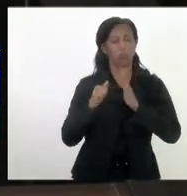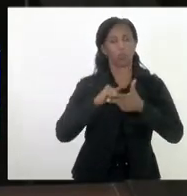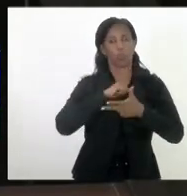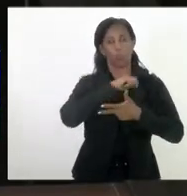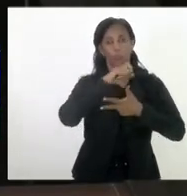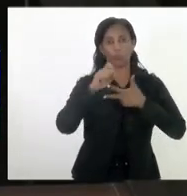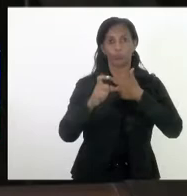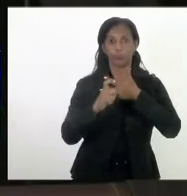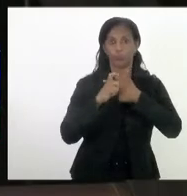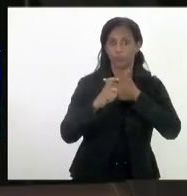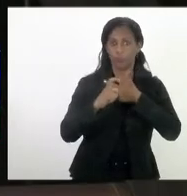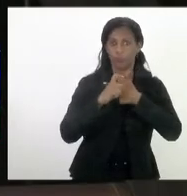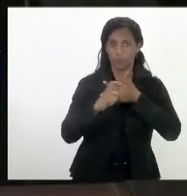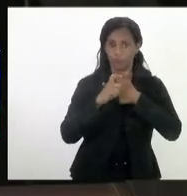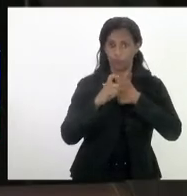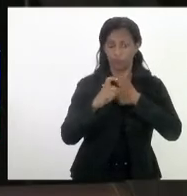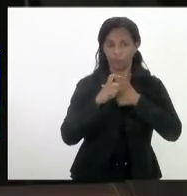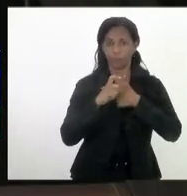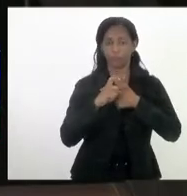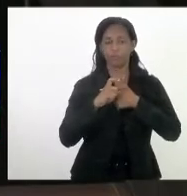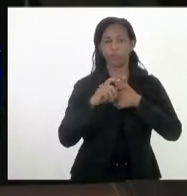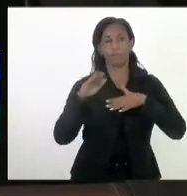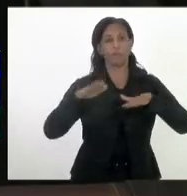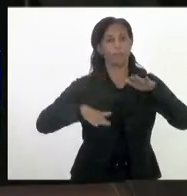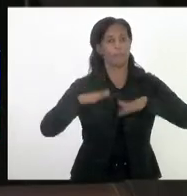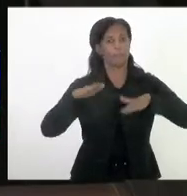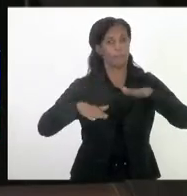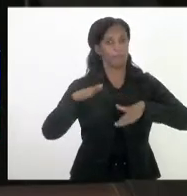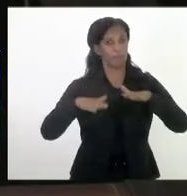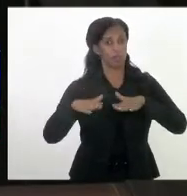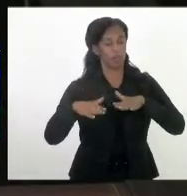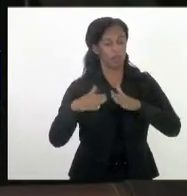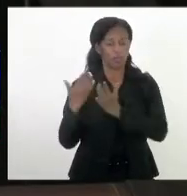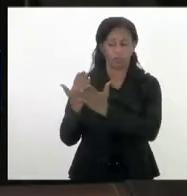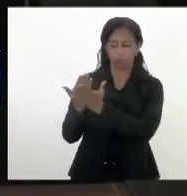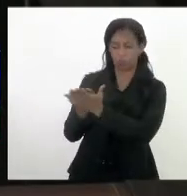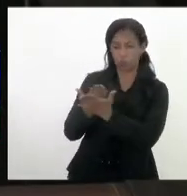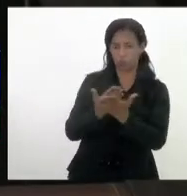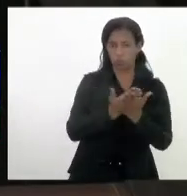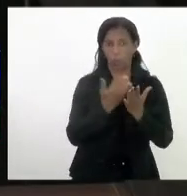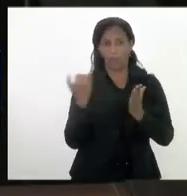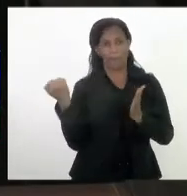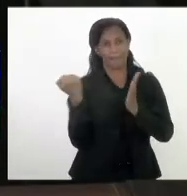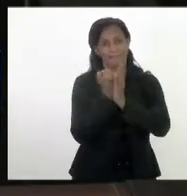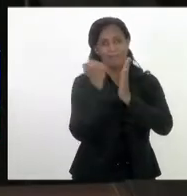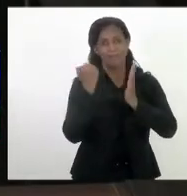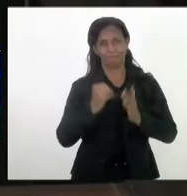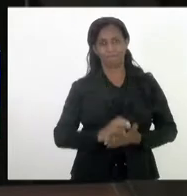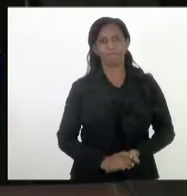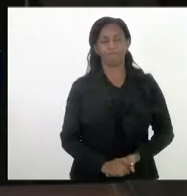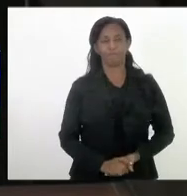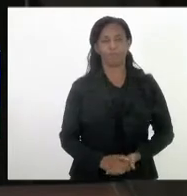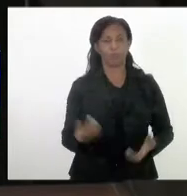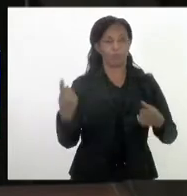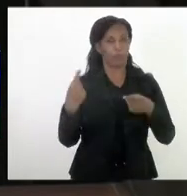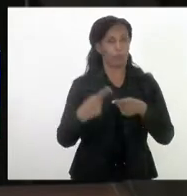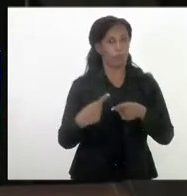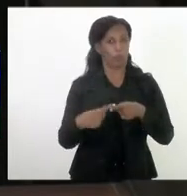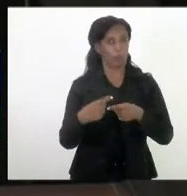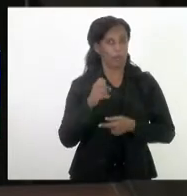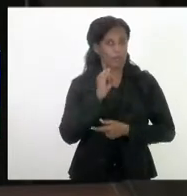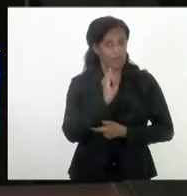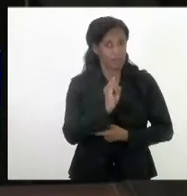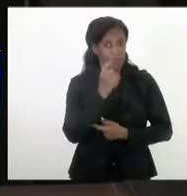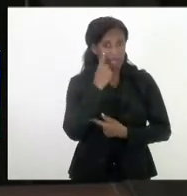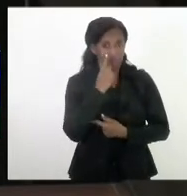Executivo, mediante seus precários estudos de impacto. Porque, se a gente for ver estudo